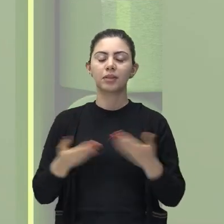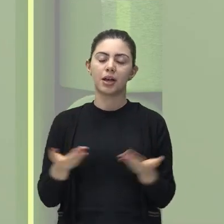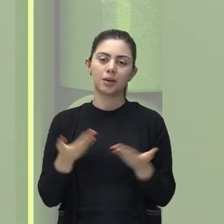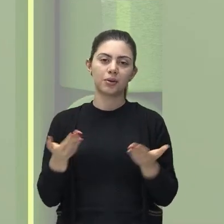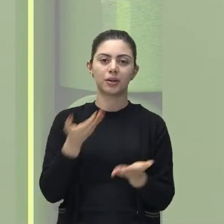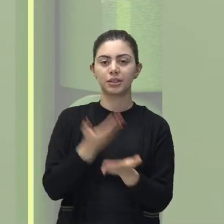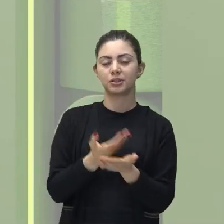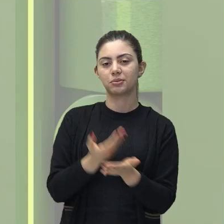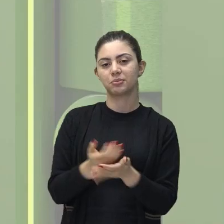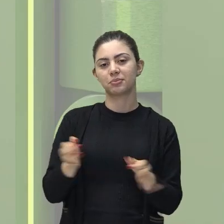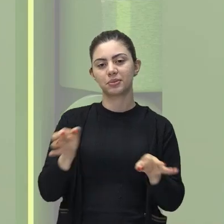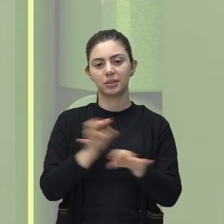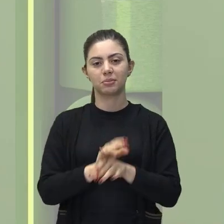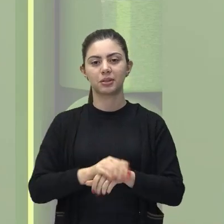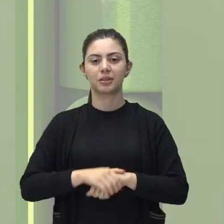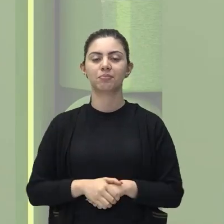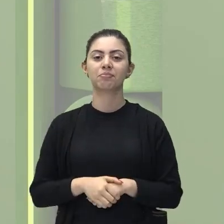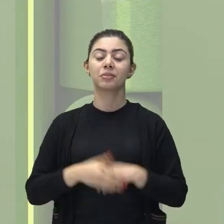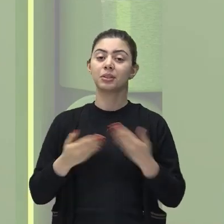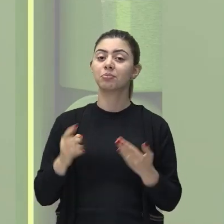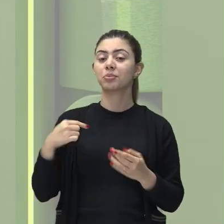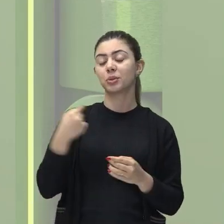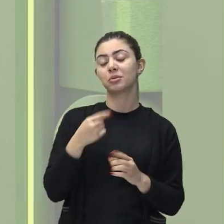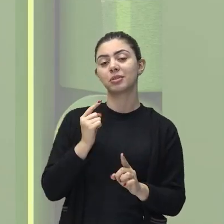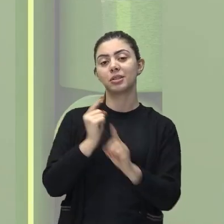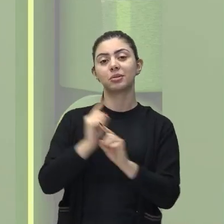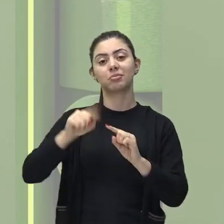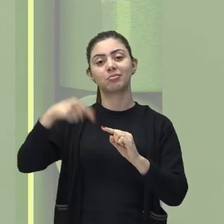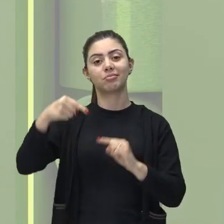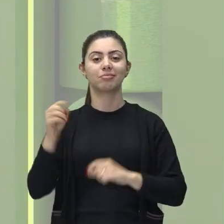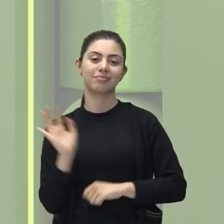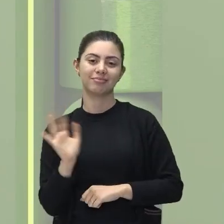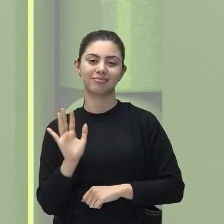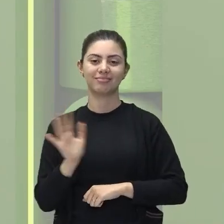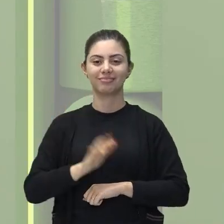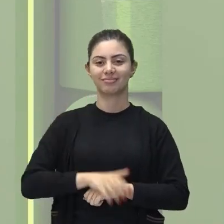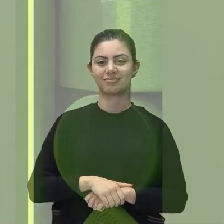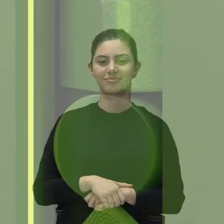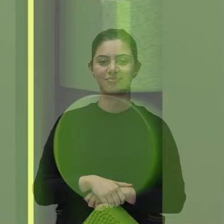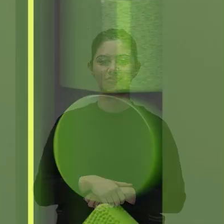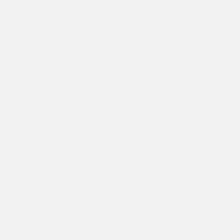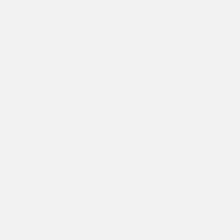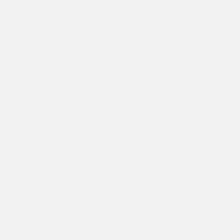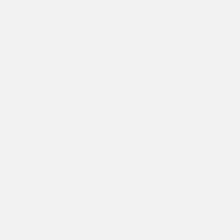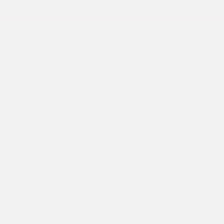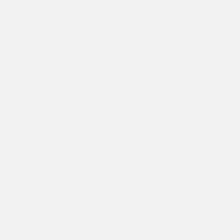encerro a aula aqui com vocês e a gente se encontra numa próxima oportunidade. Tchau, pessoal.